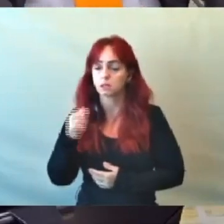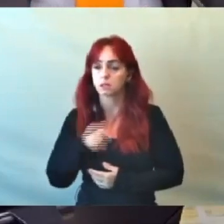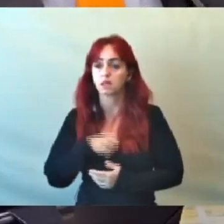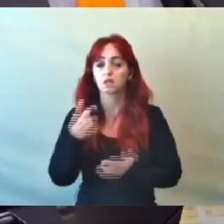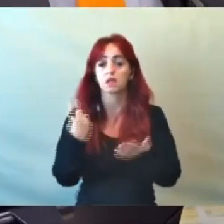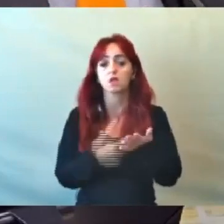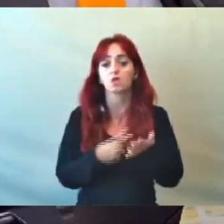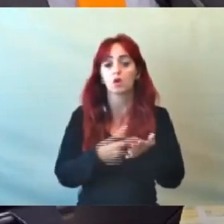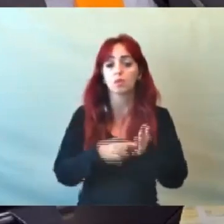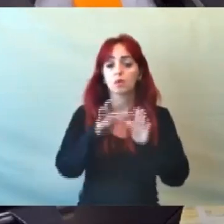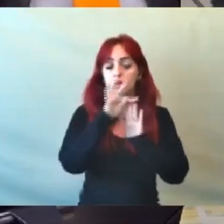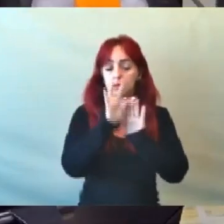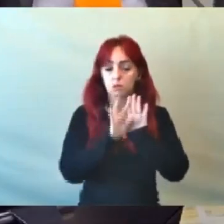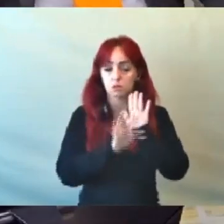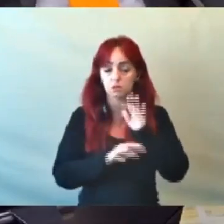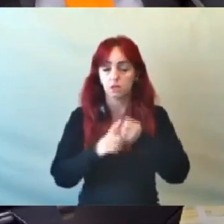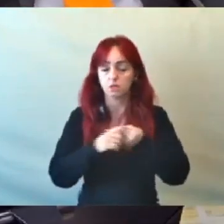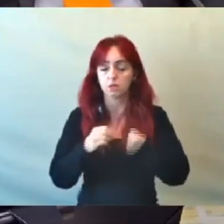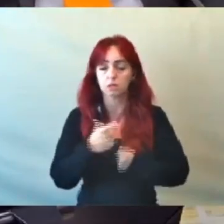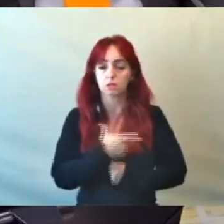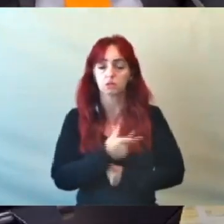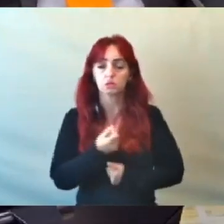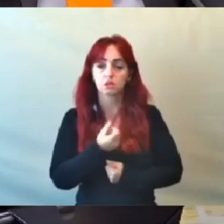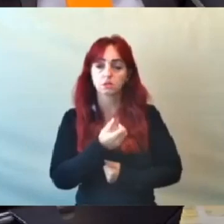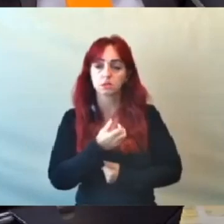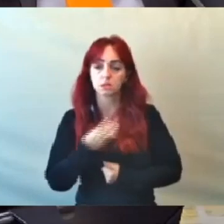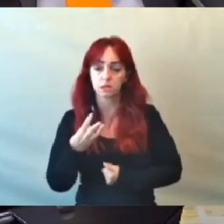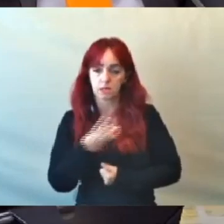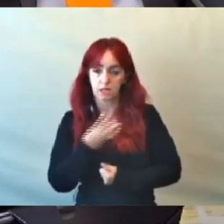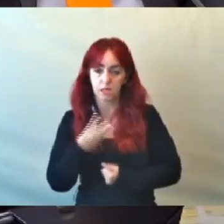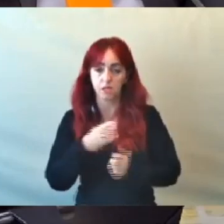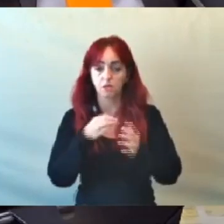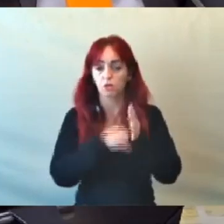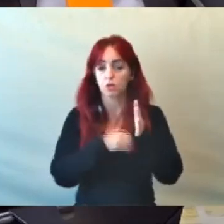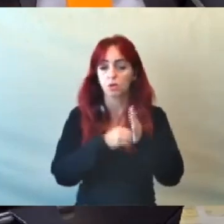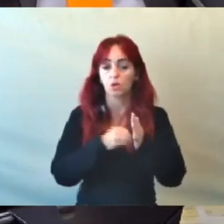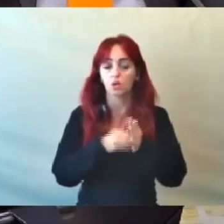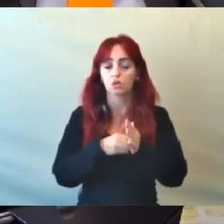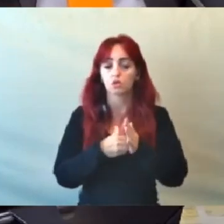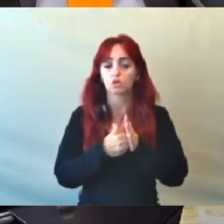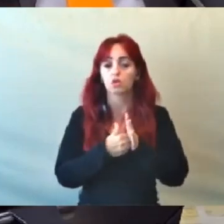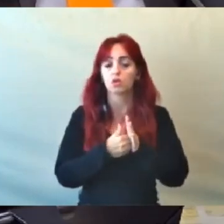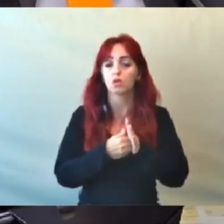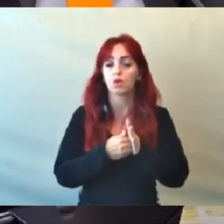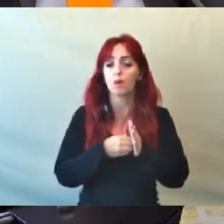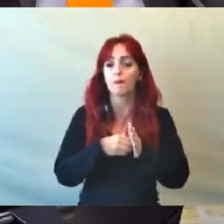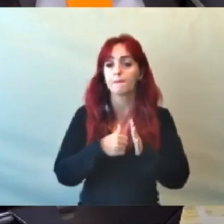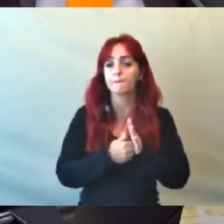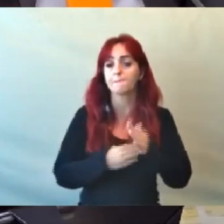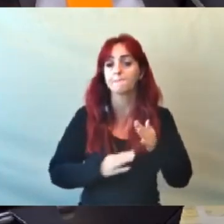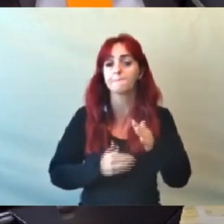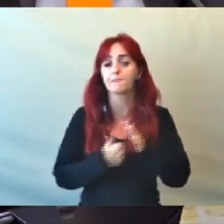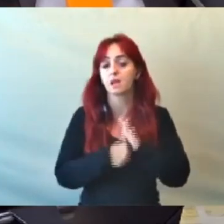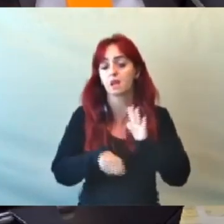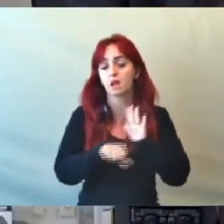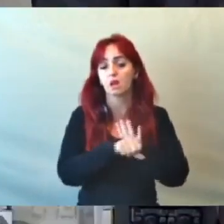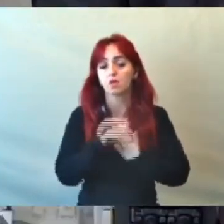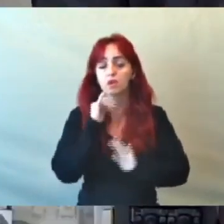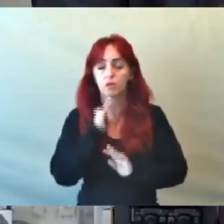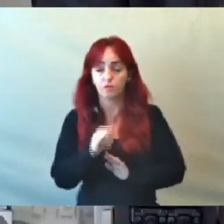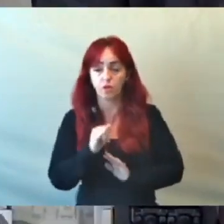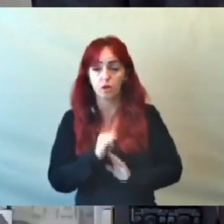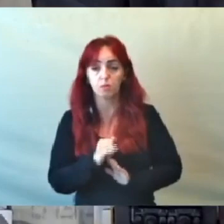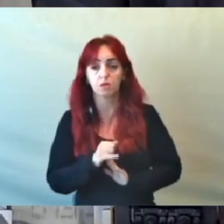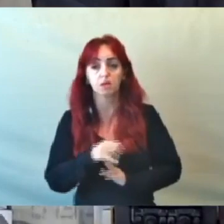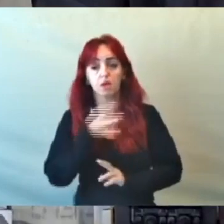Código de Processo Penal e informo que fazer afirmação falsa ou negar ou calar a verdade, poderá incorrer no crime